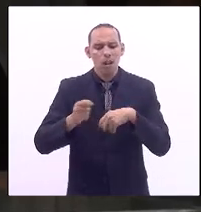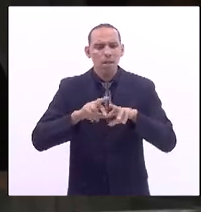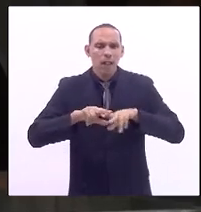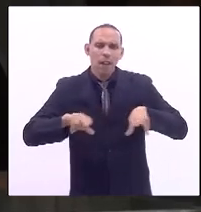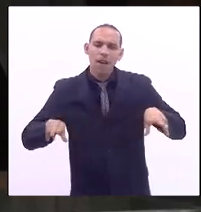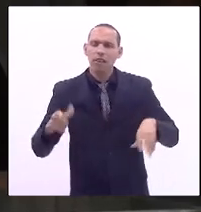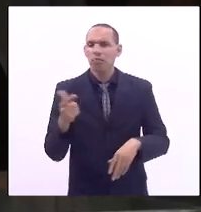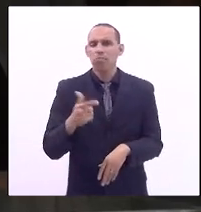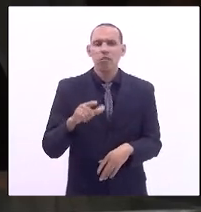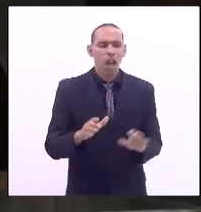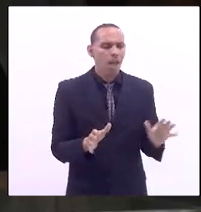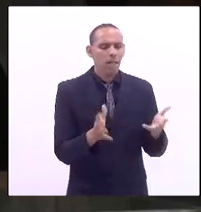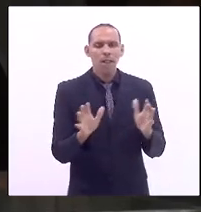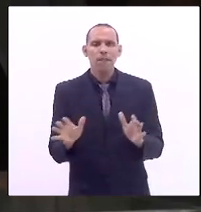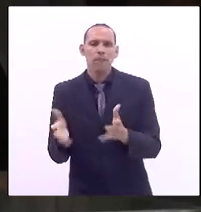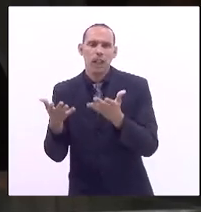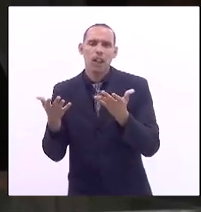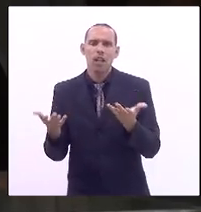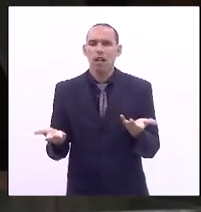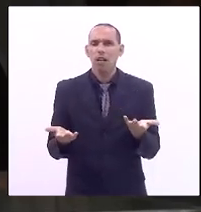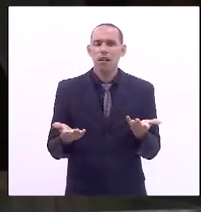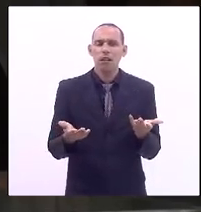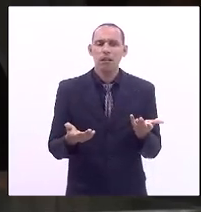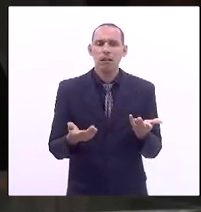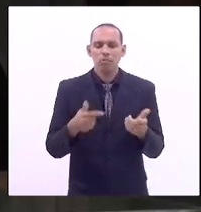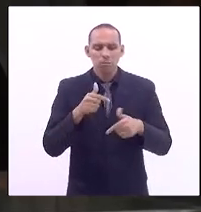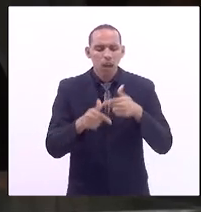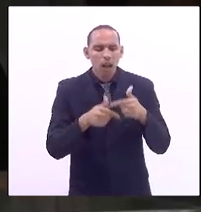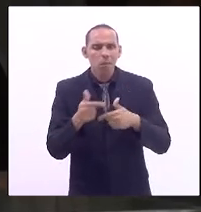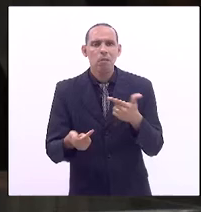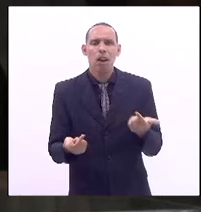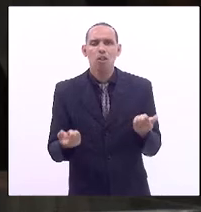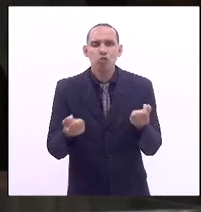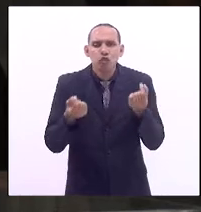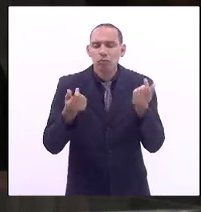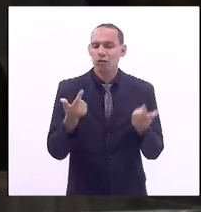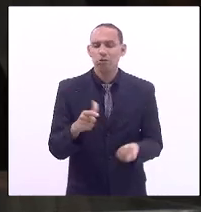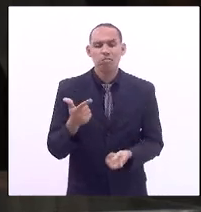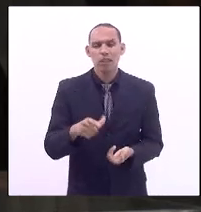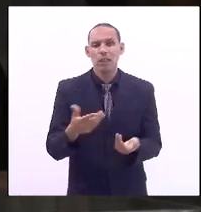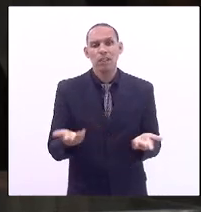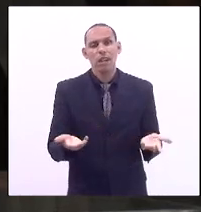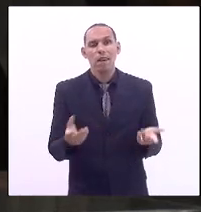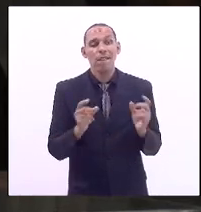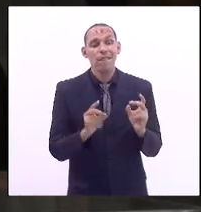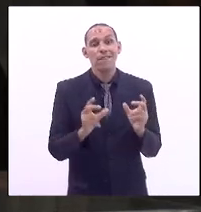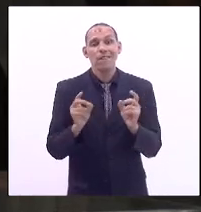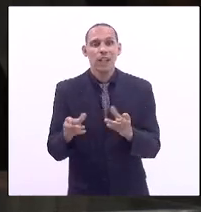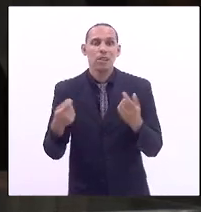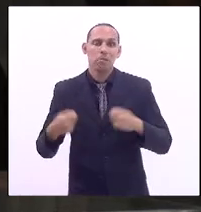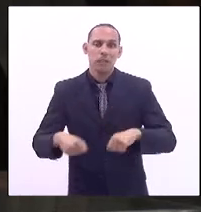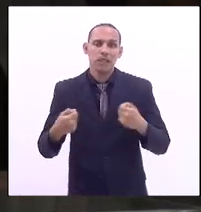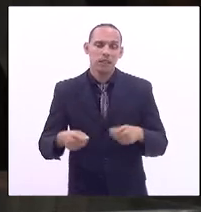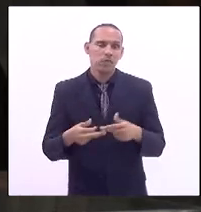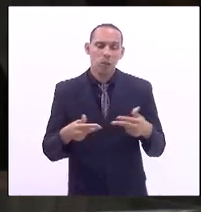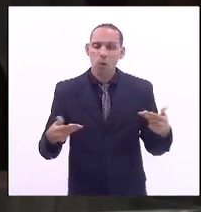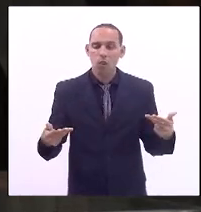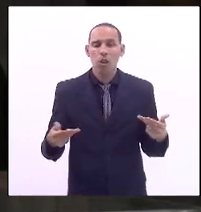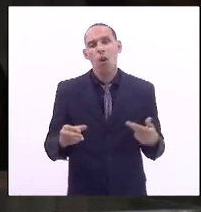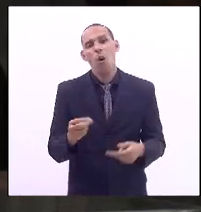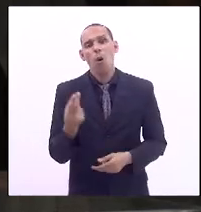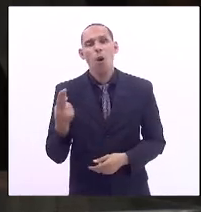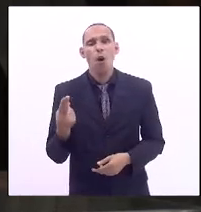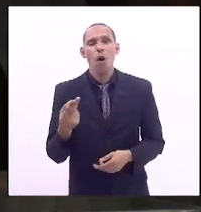de fomento aos atores econômicos geram trabalho geram renda nós vamos depender da venda de ativo ou vamos depender